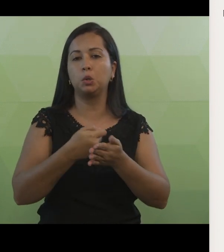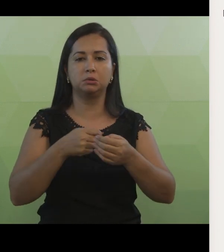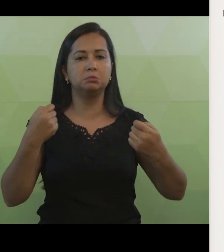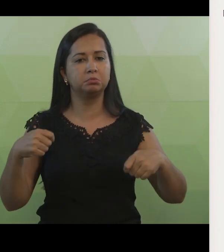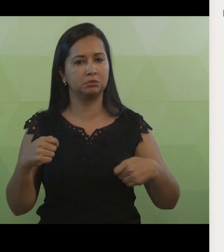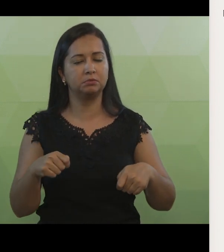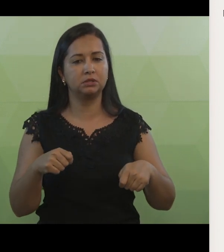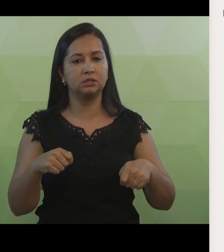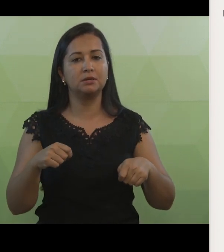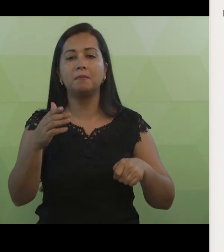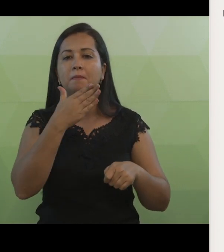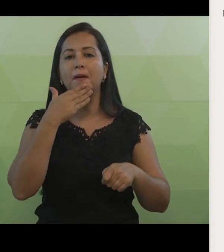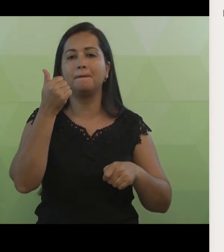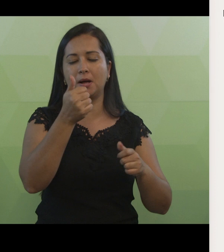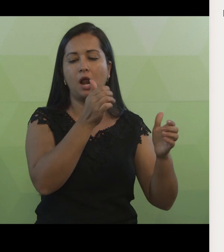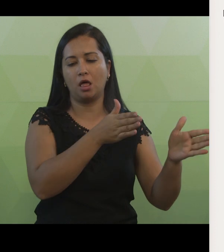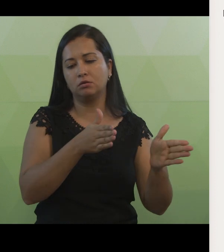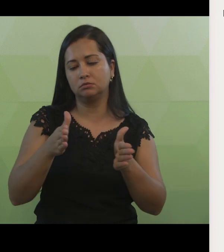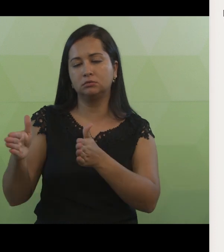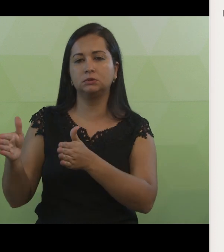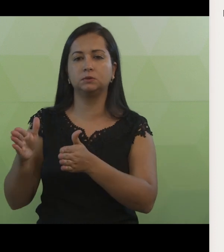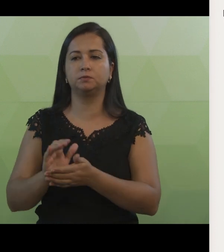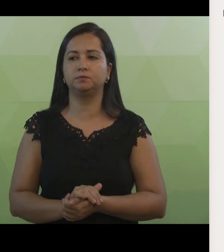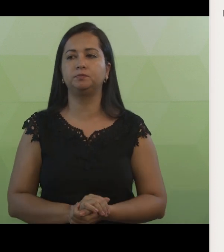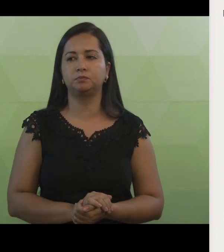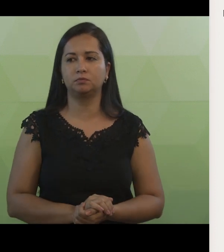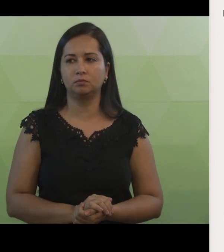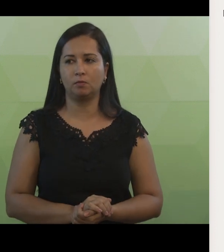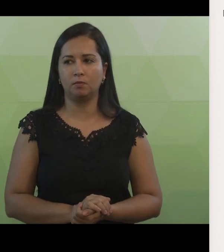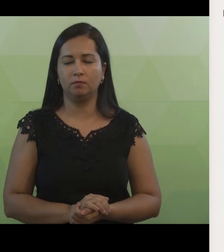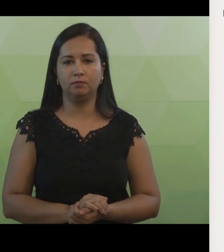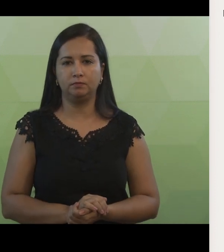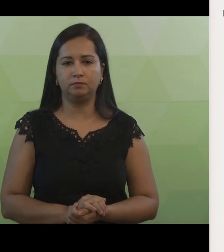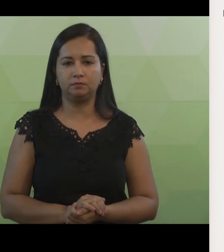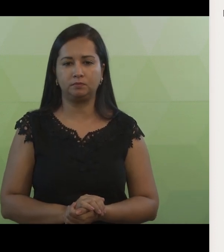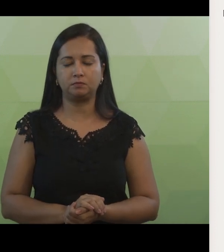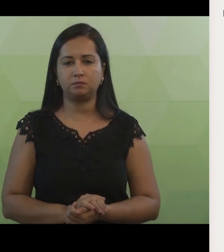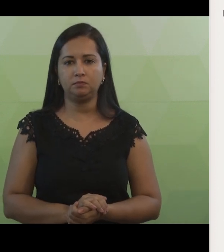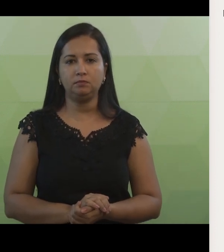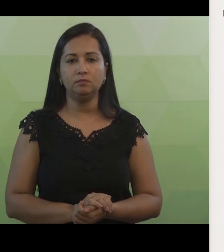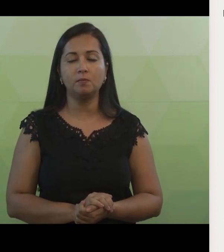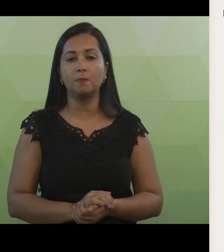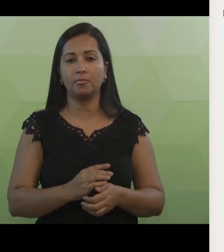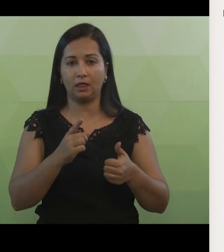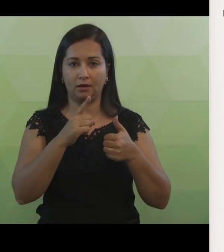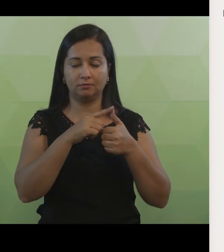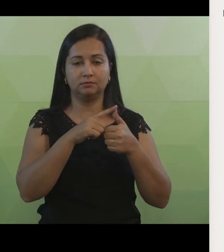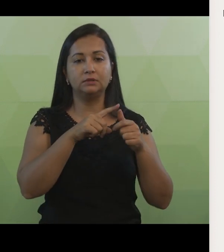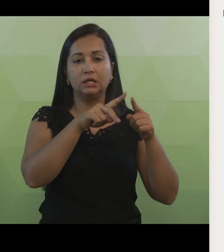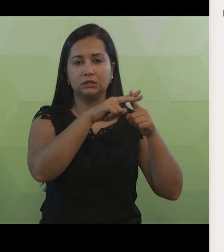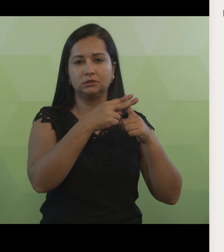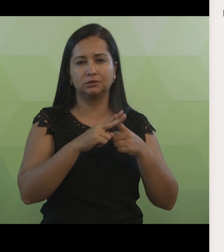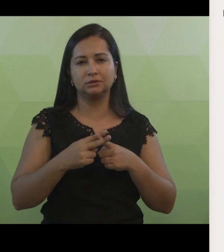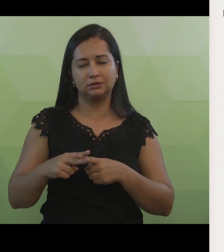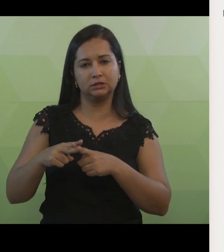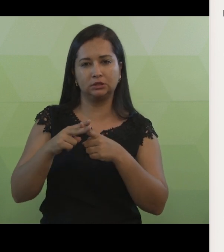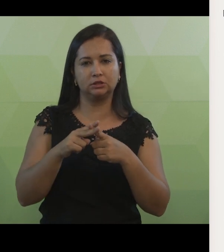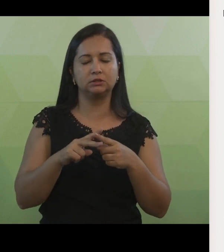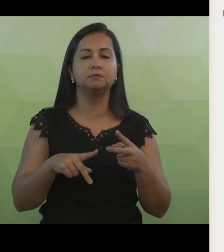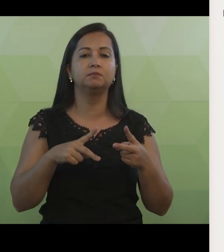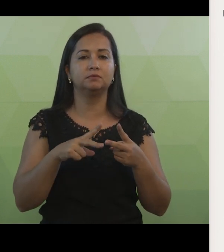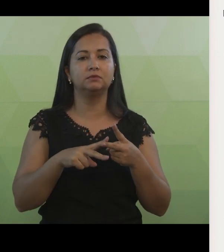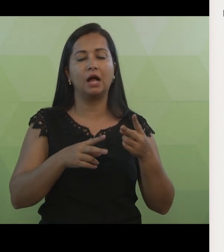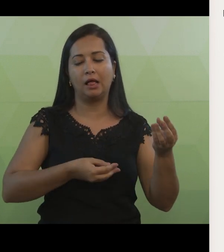aumentar a segurança no ambiente de desenvolvimento. São elas: a gerência de configuração, a